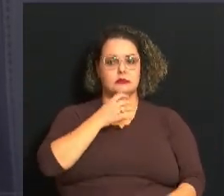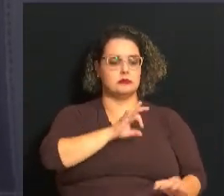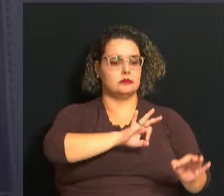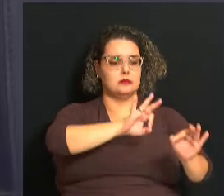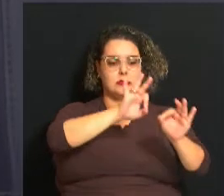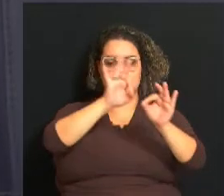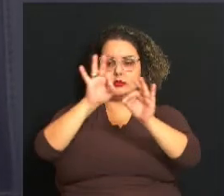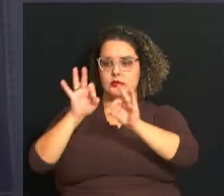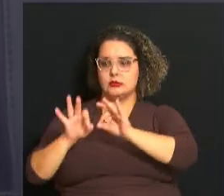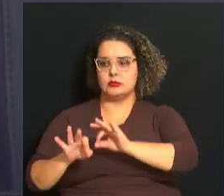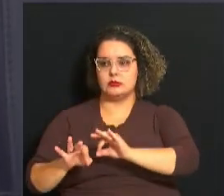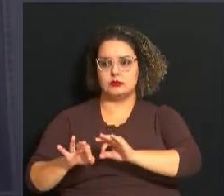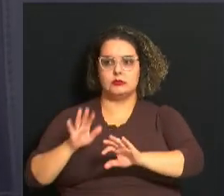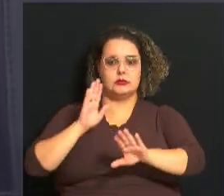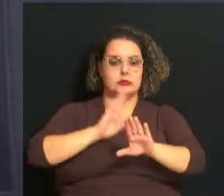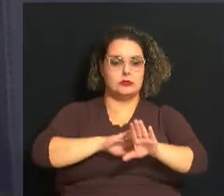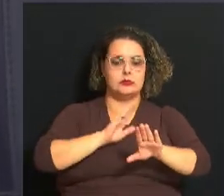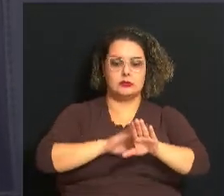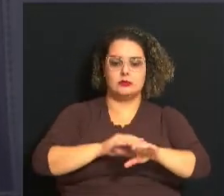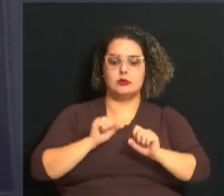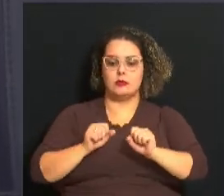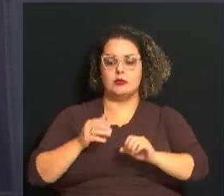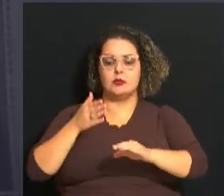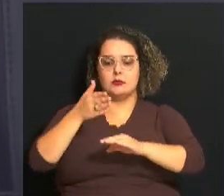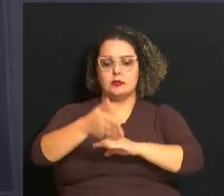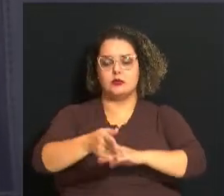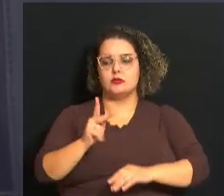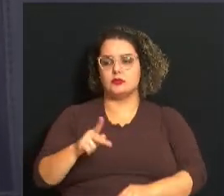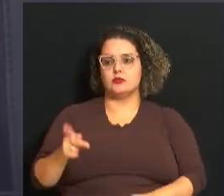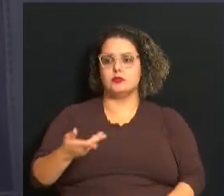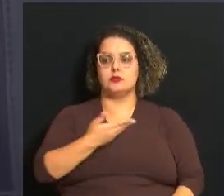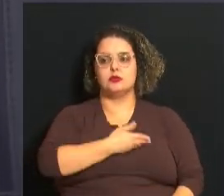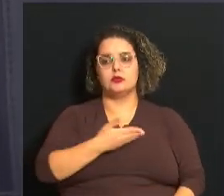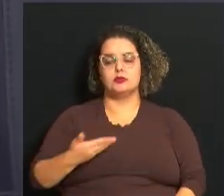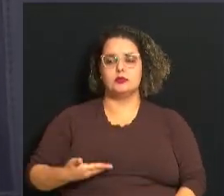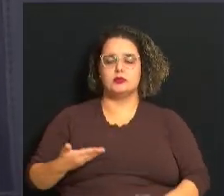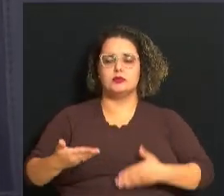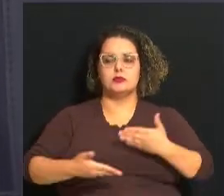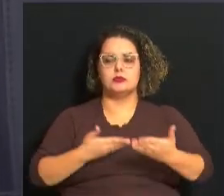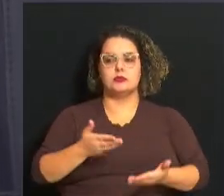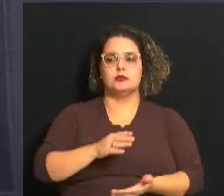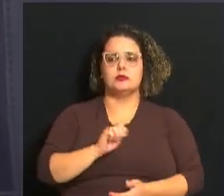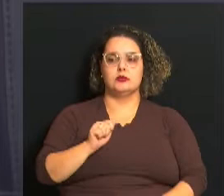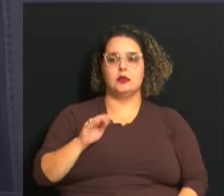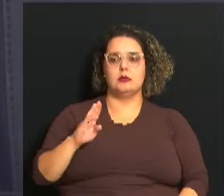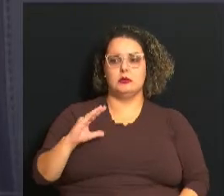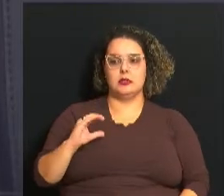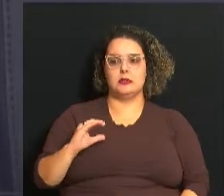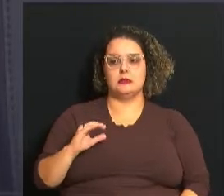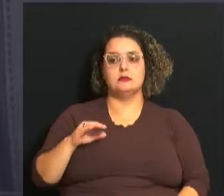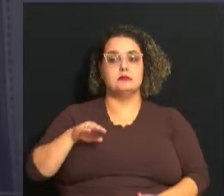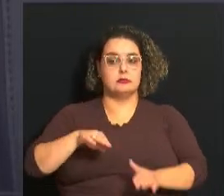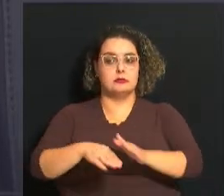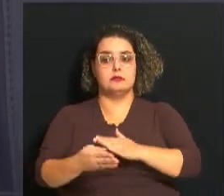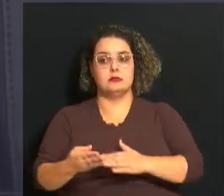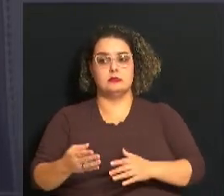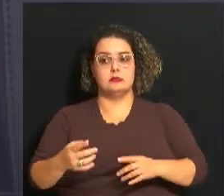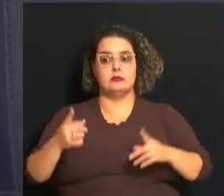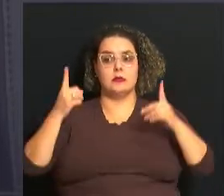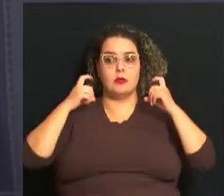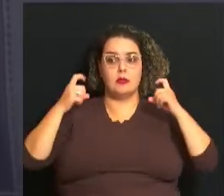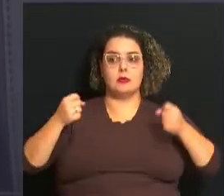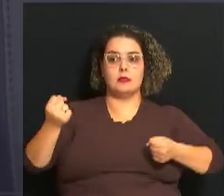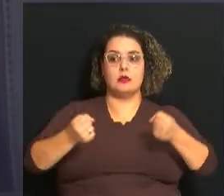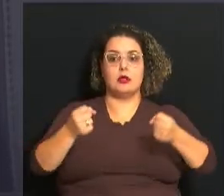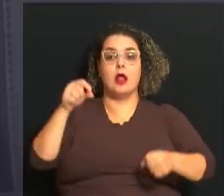ido todos os atos que eu posso lá dos professores dos Servidores e ali no ABC a gente está acostumado até carro de som né lá é